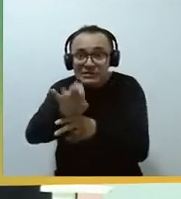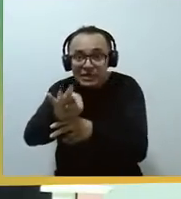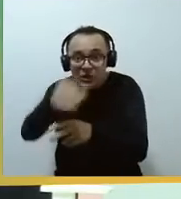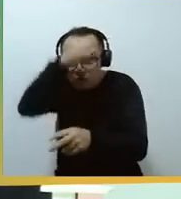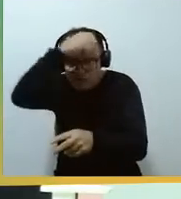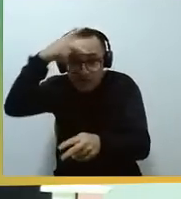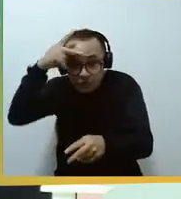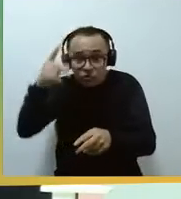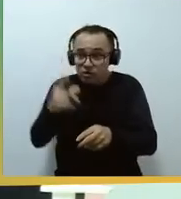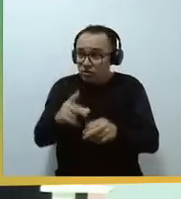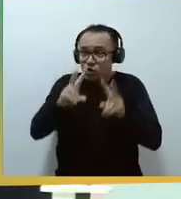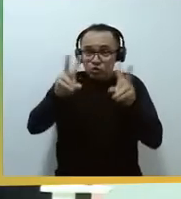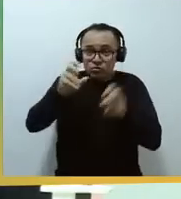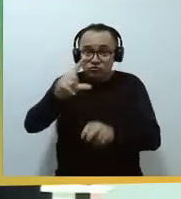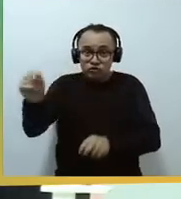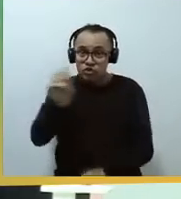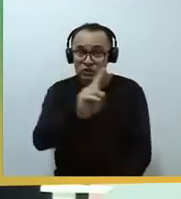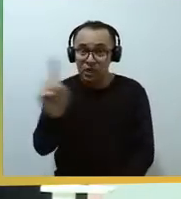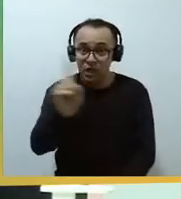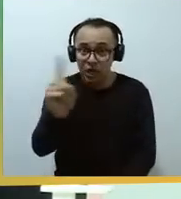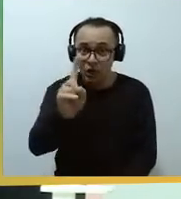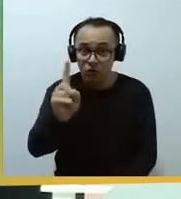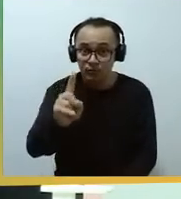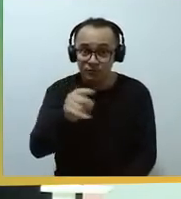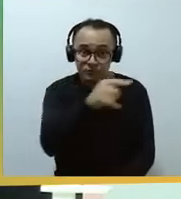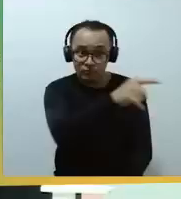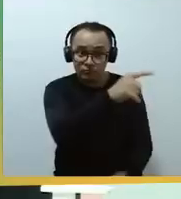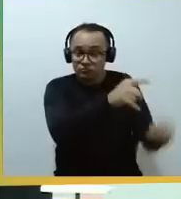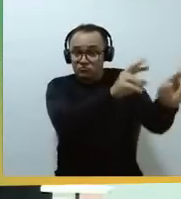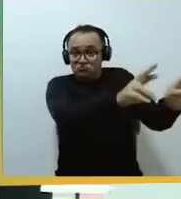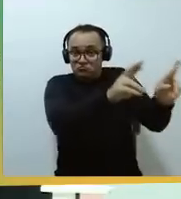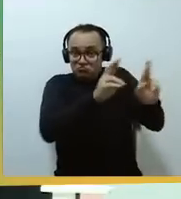Se eu trouxe um fato, e inclusive ele se defendeu, ele disse que